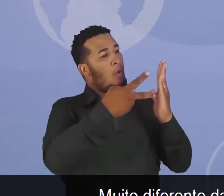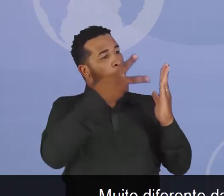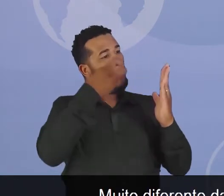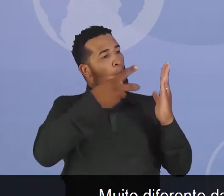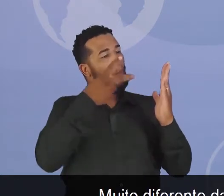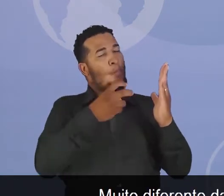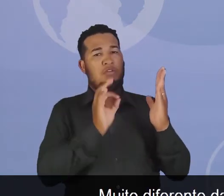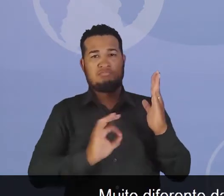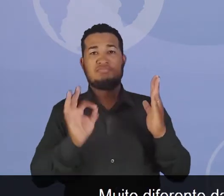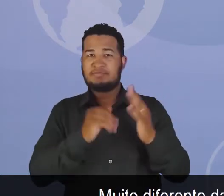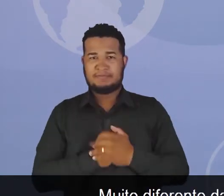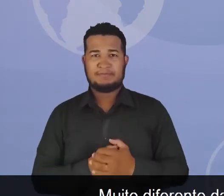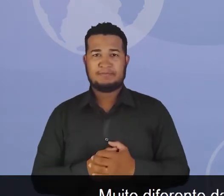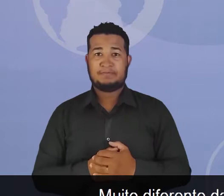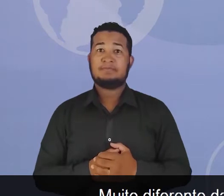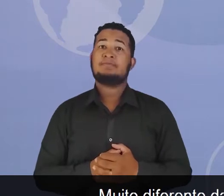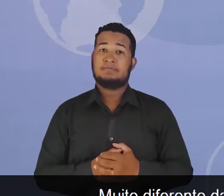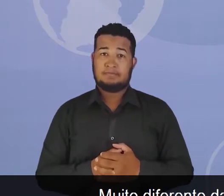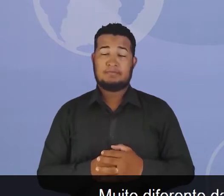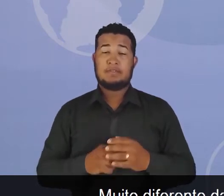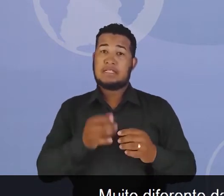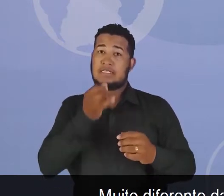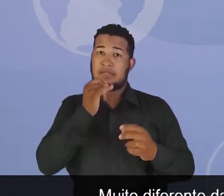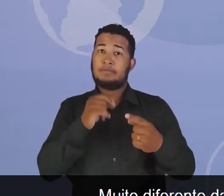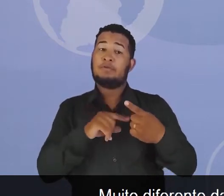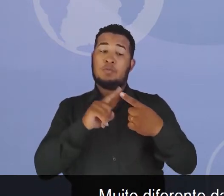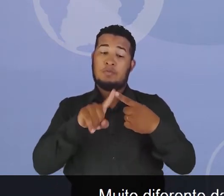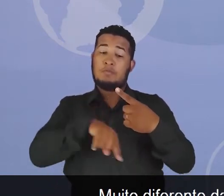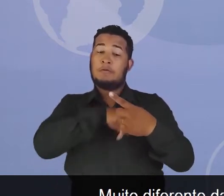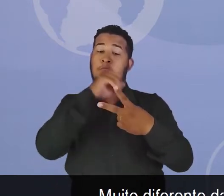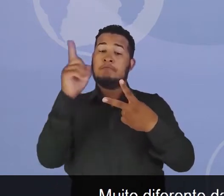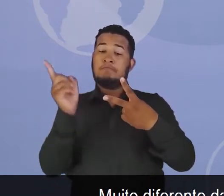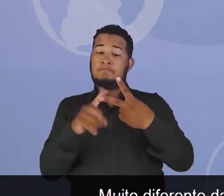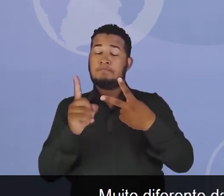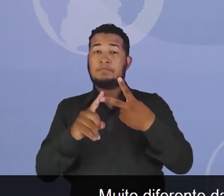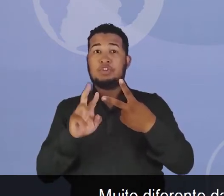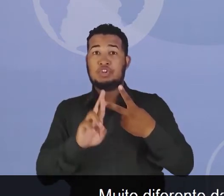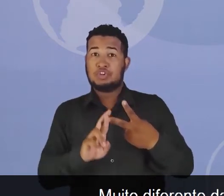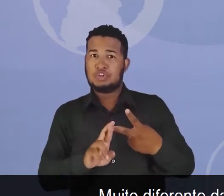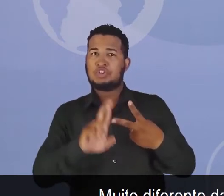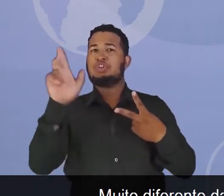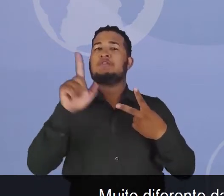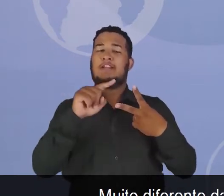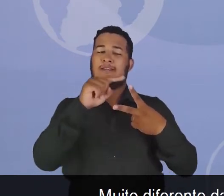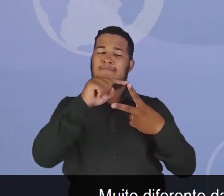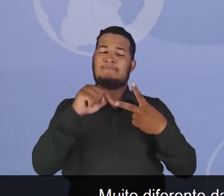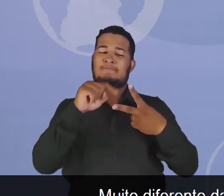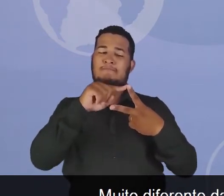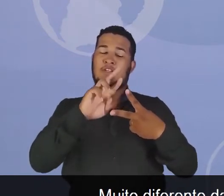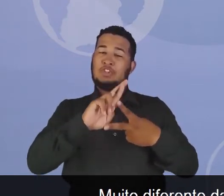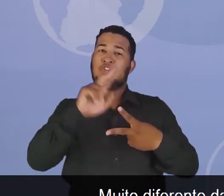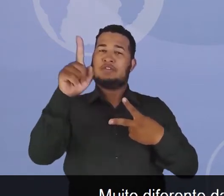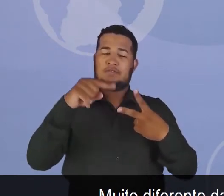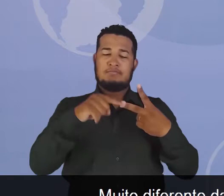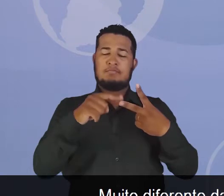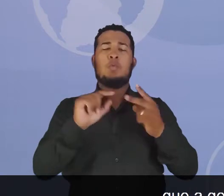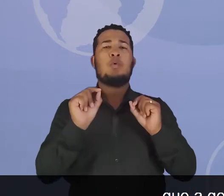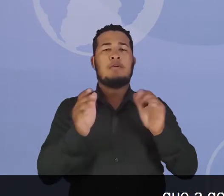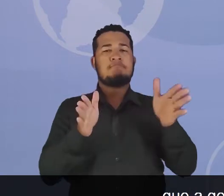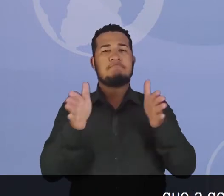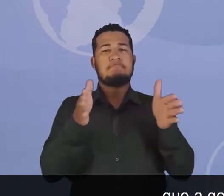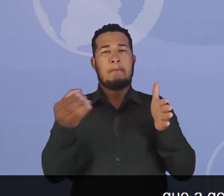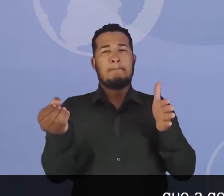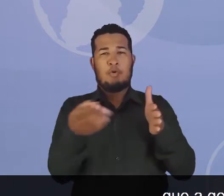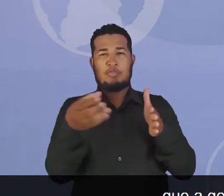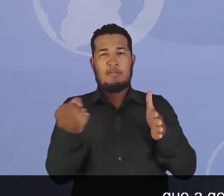Muito diferente da visão dos antigos é essa corrente ética que nasce na modernidade, que a